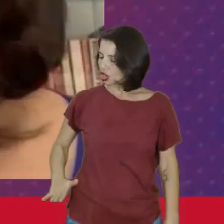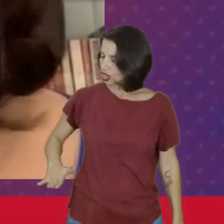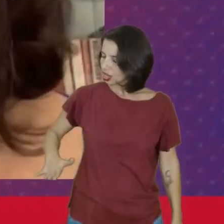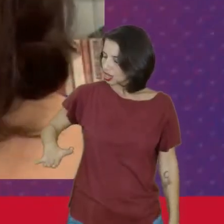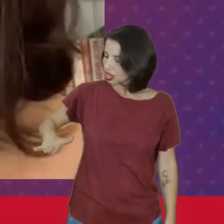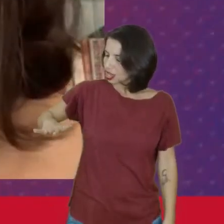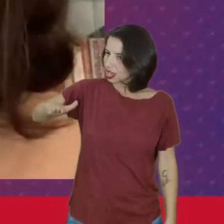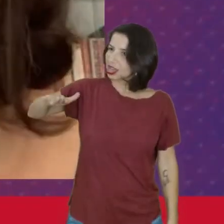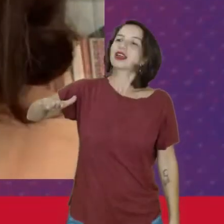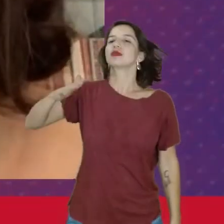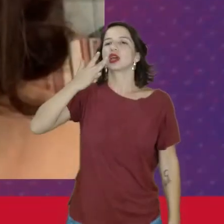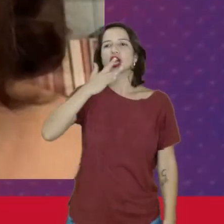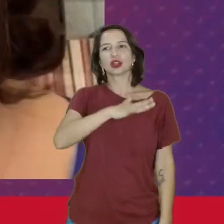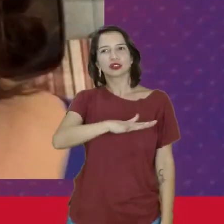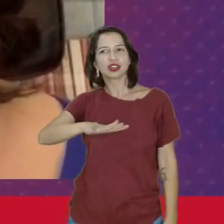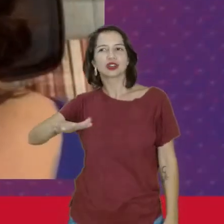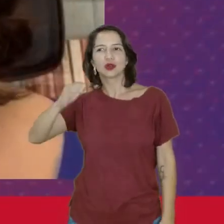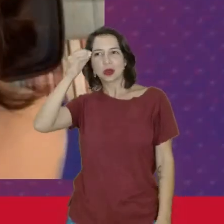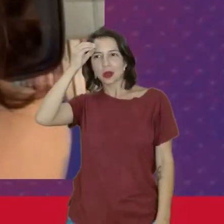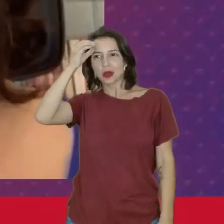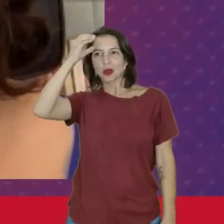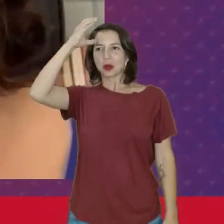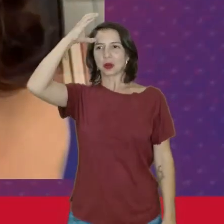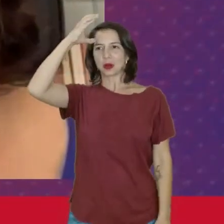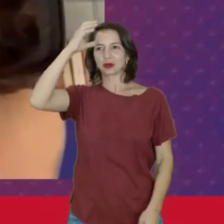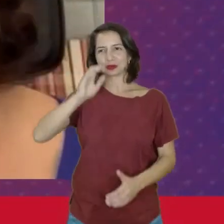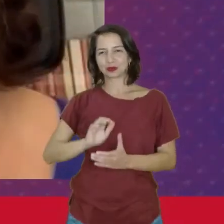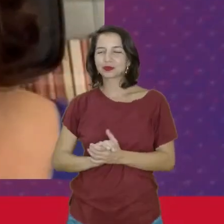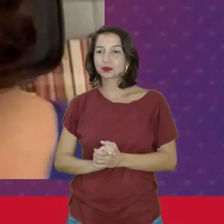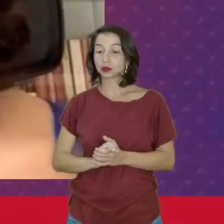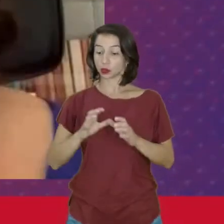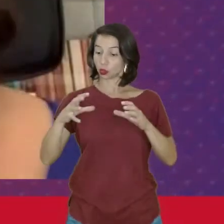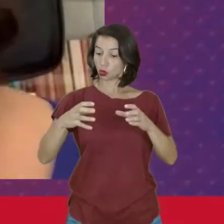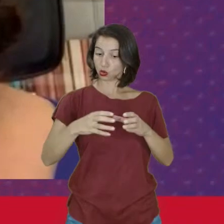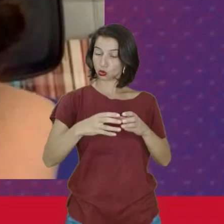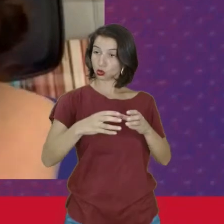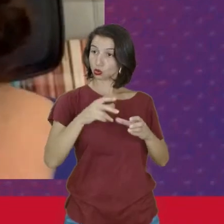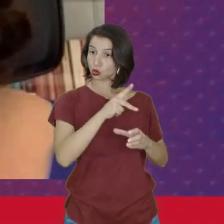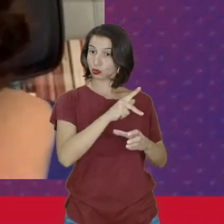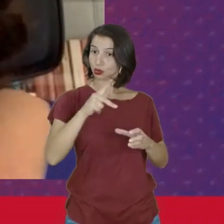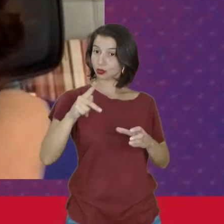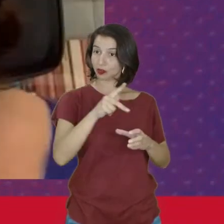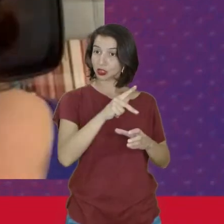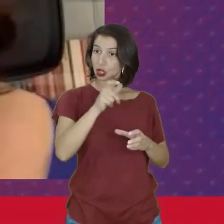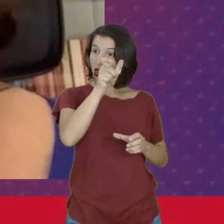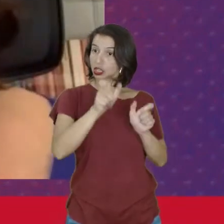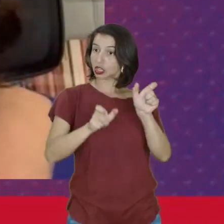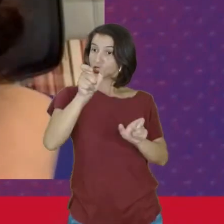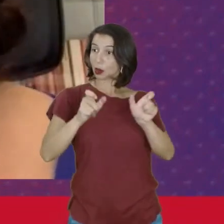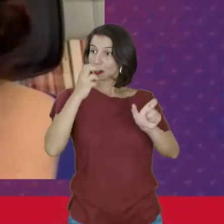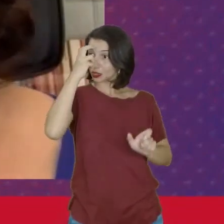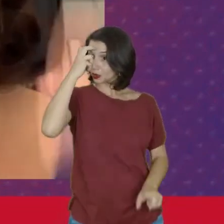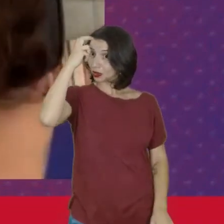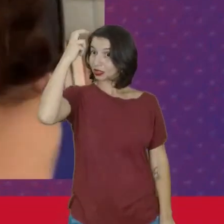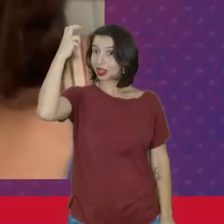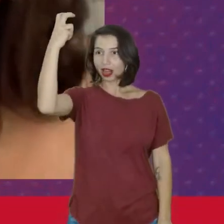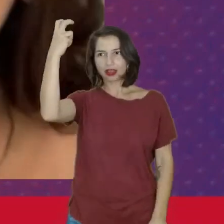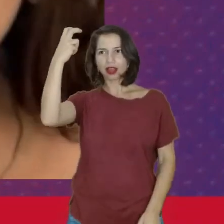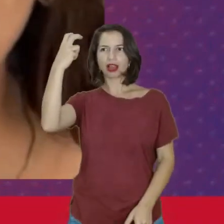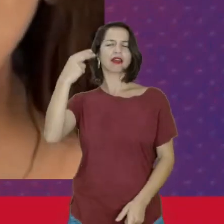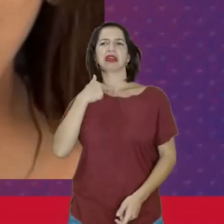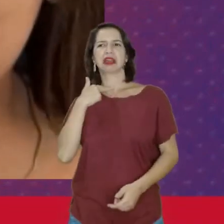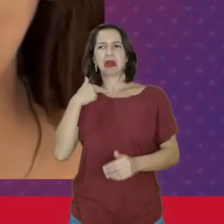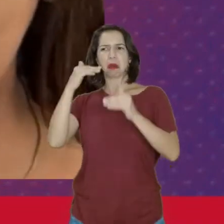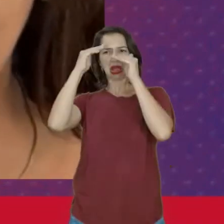intelectuais, eles não podem ser desrespeitados por movimentos de direita que mal sabem o que estão falando, como a escola